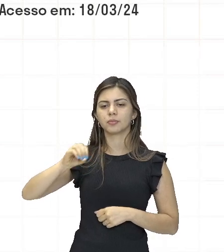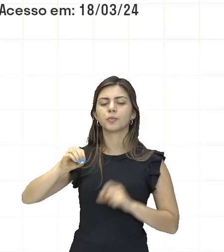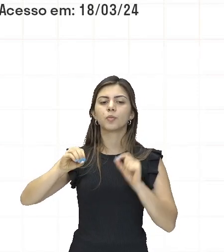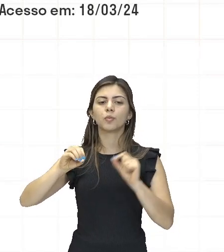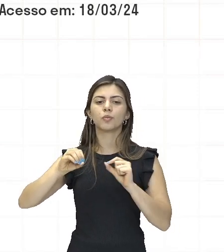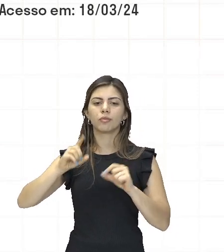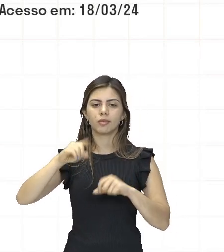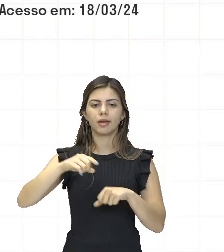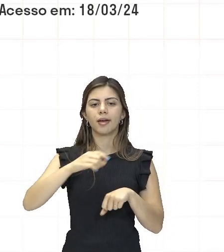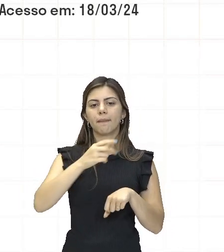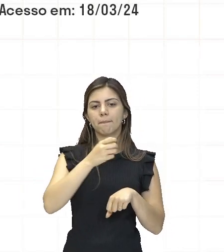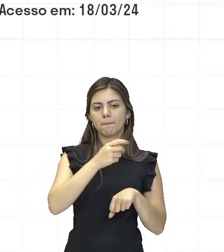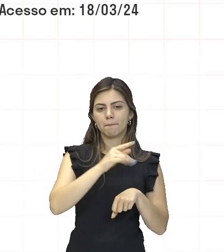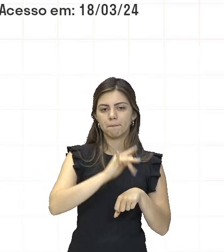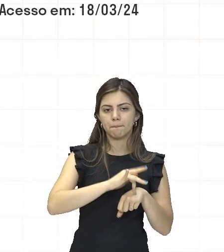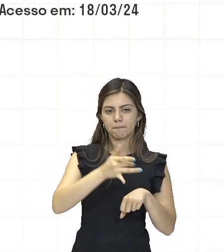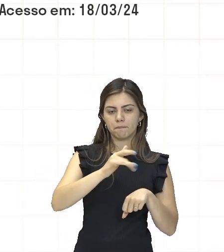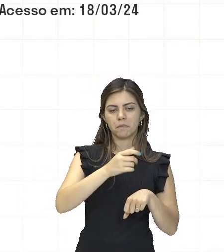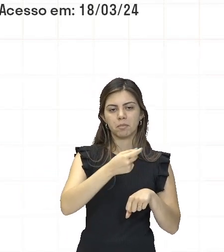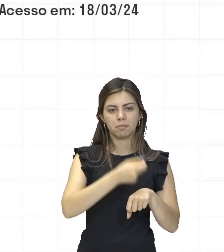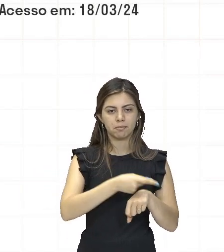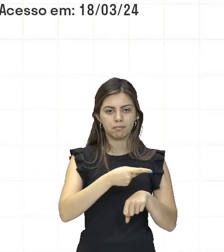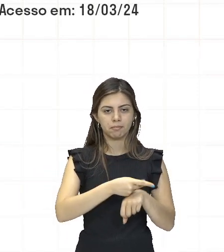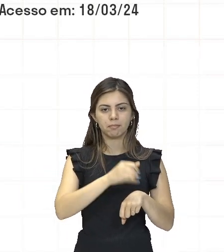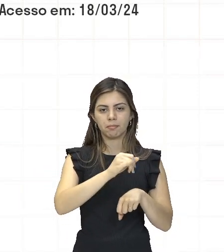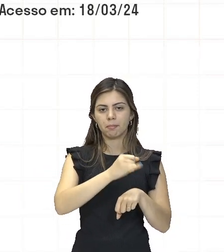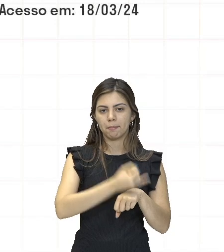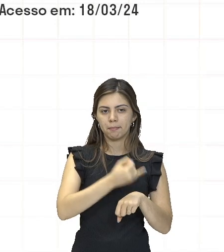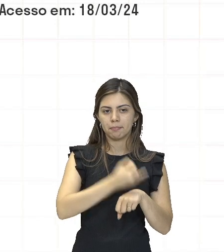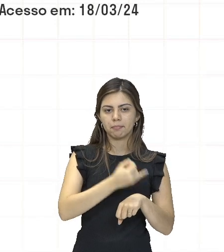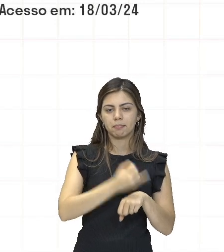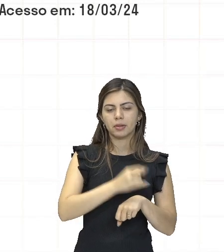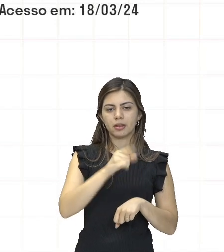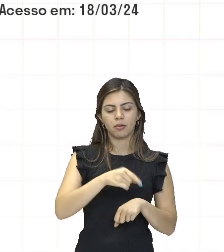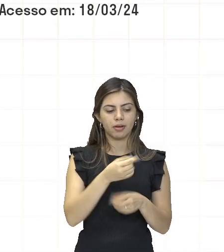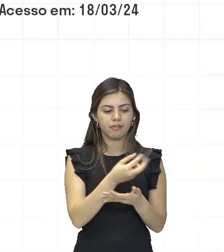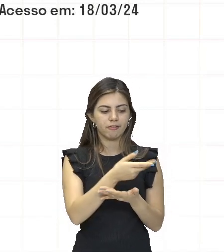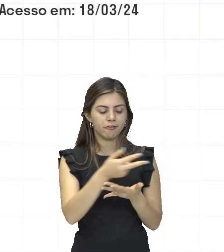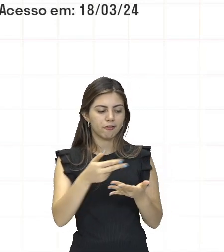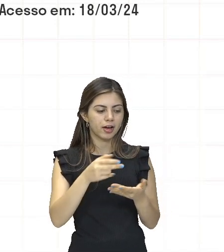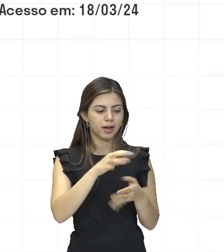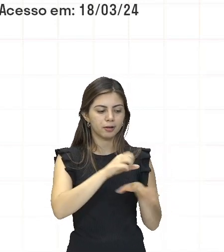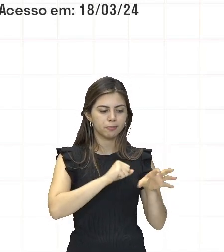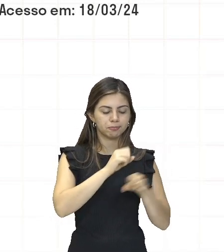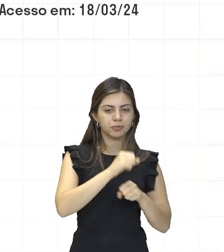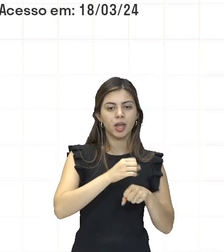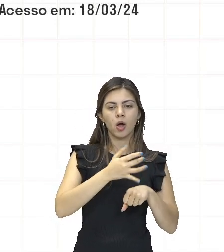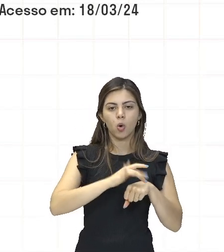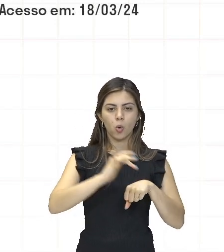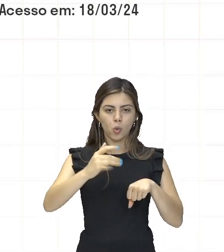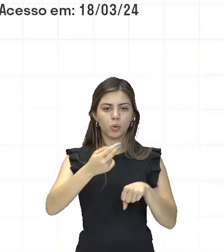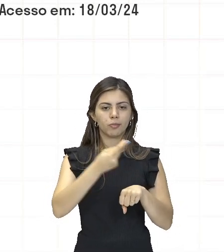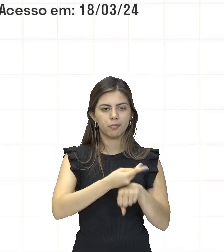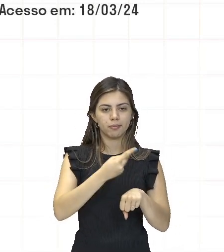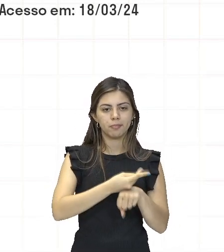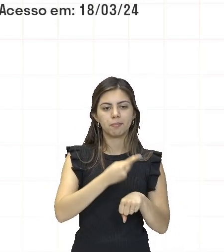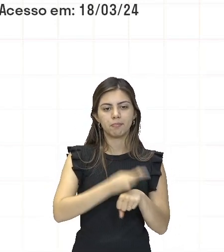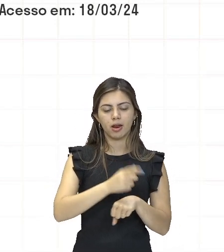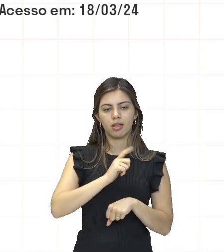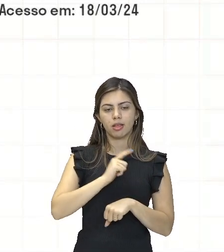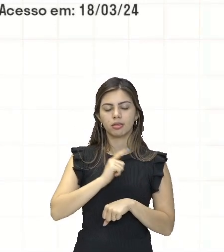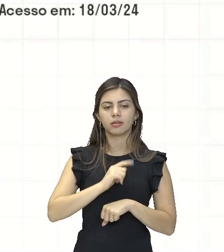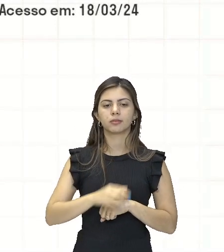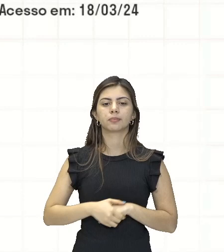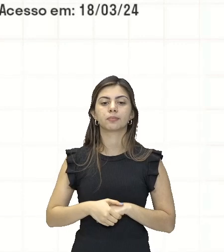vem de metal. Significa aí acúmulo de metais preciosos, ouro e prata, né? E para